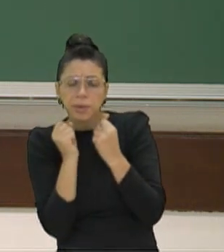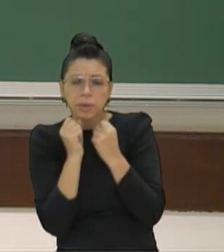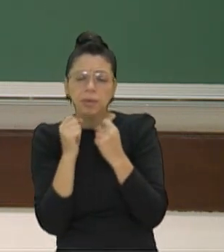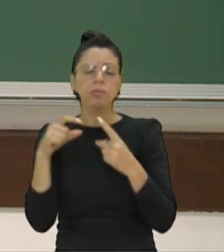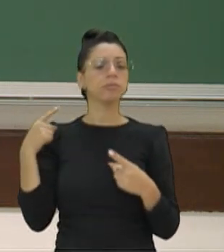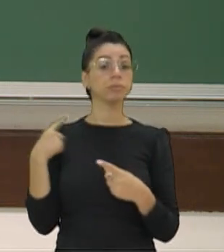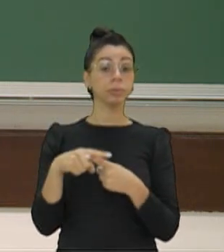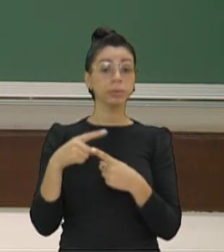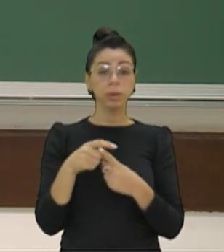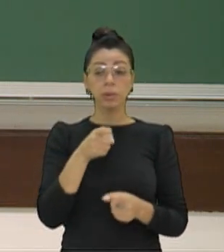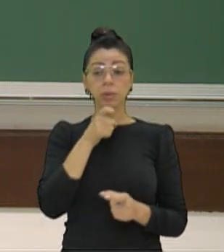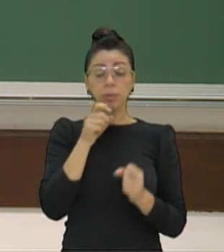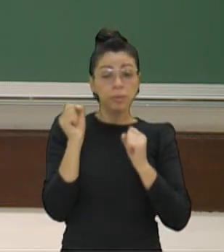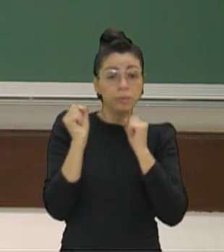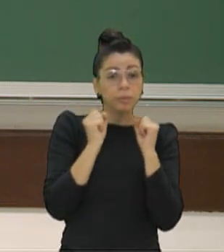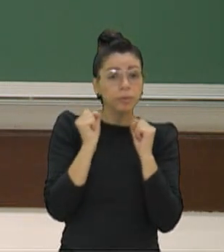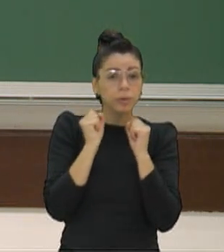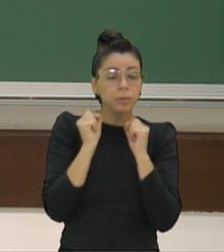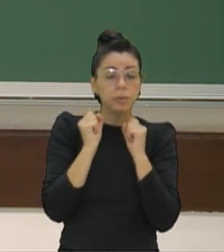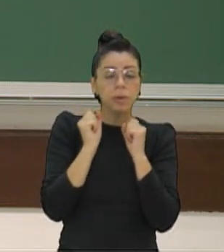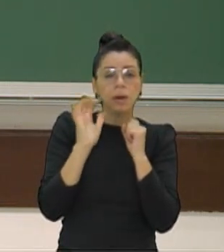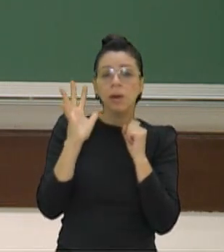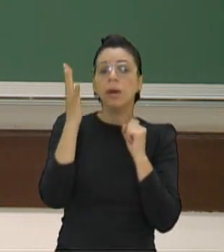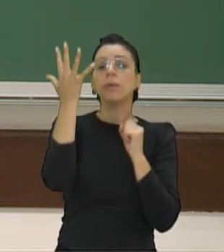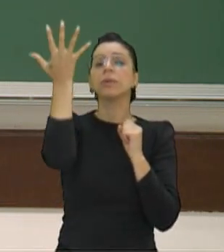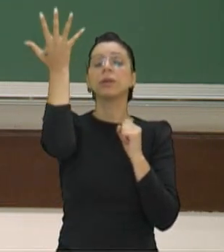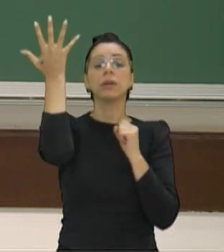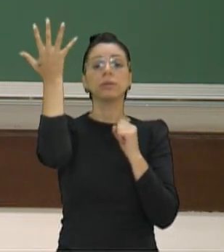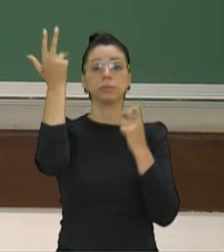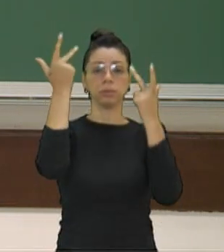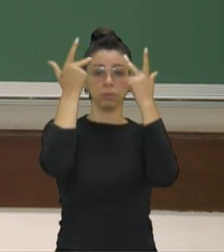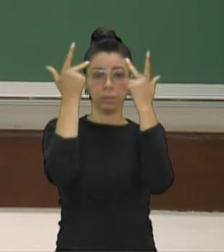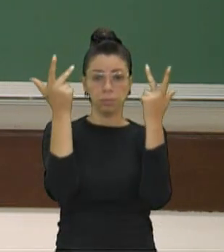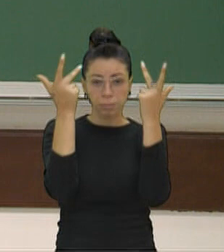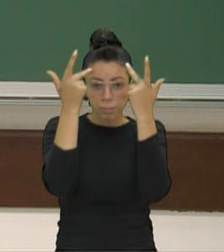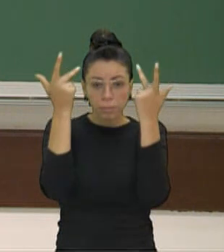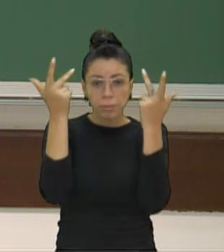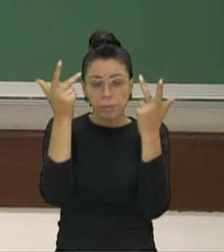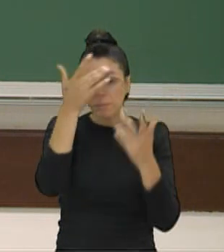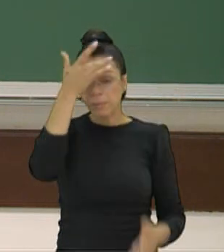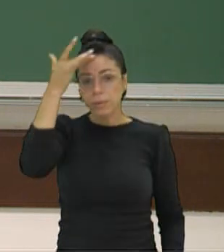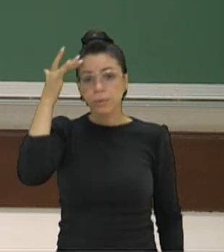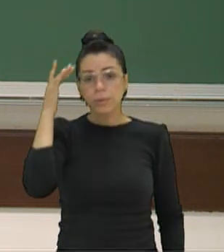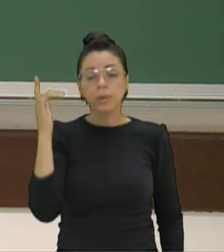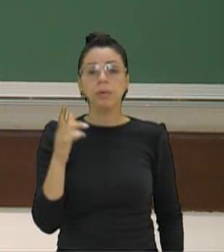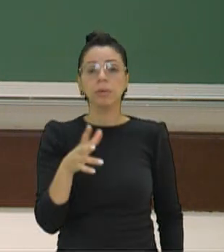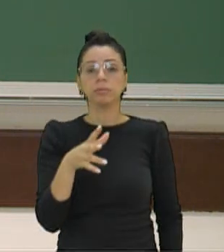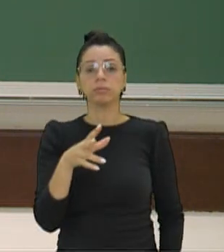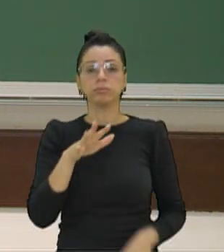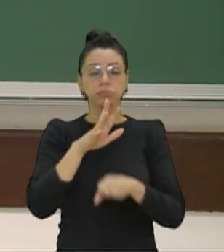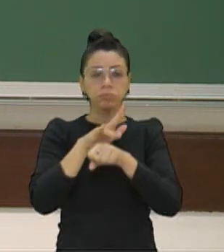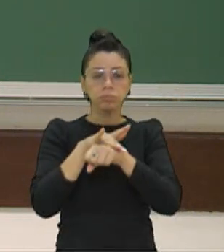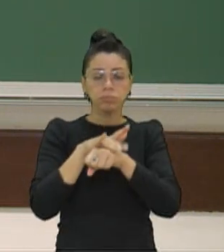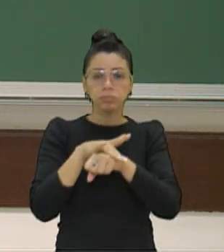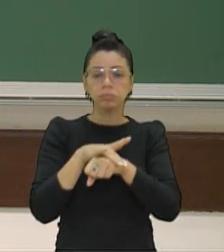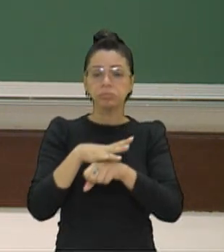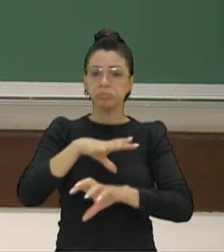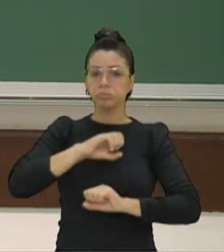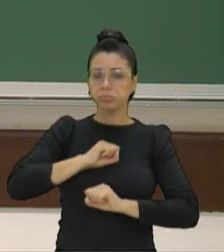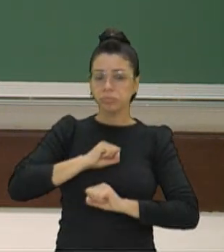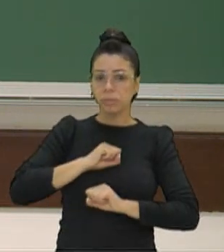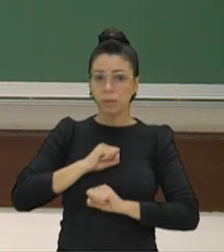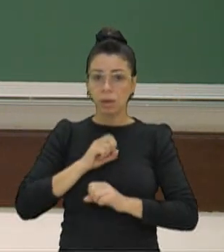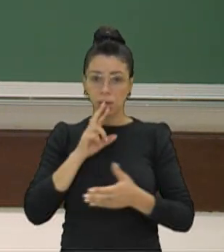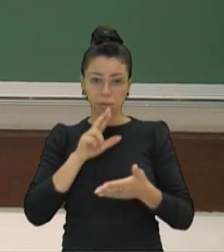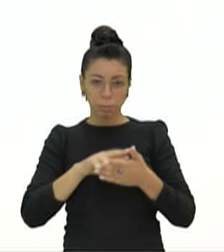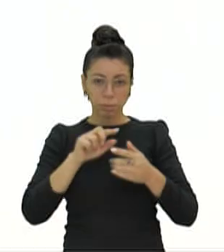por que no inverno é muito maior o índice de doenças respiratórias? Responde aí, eu já volto para